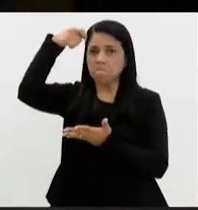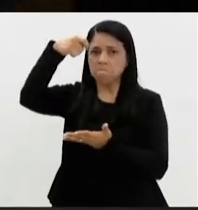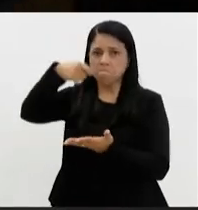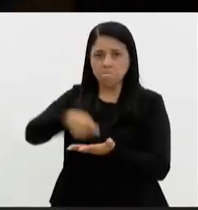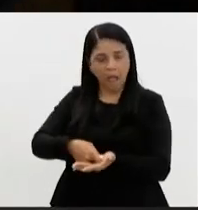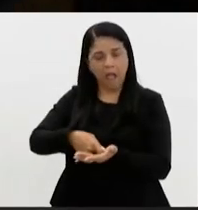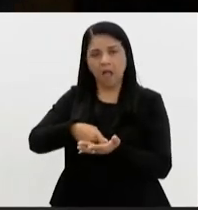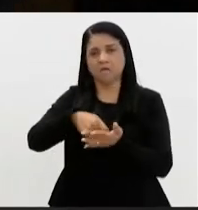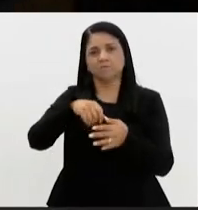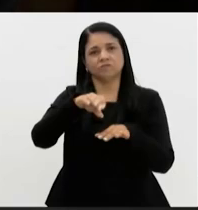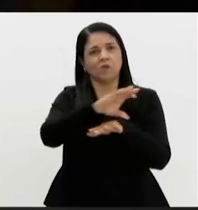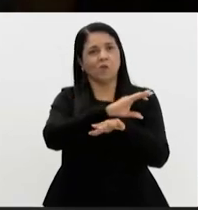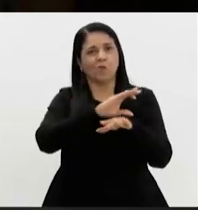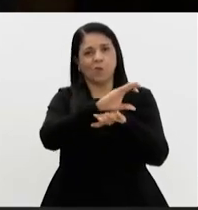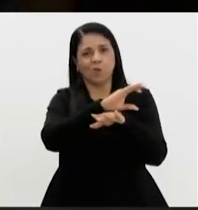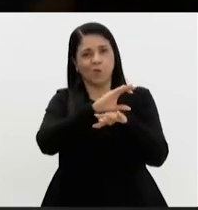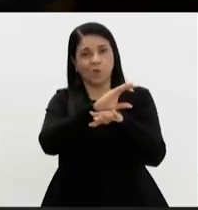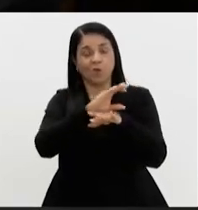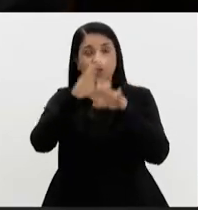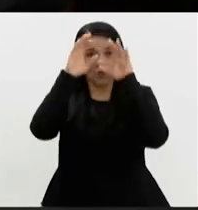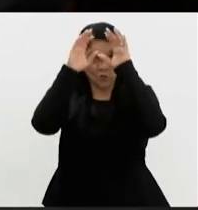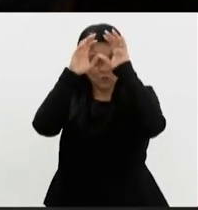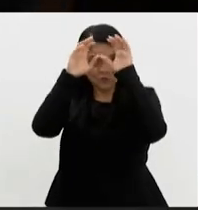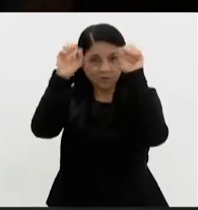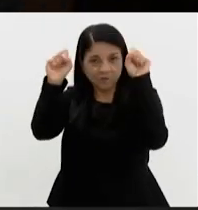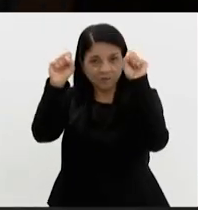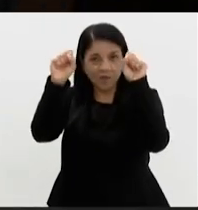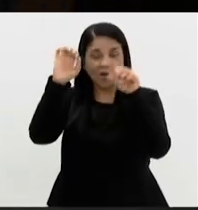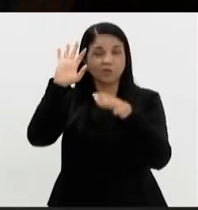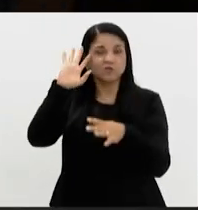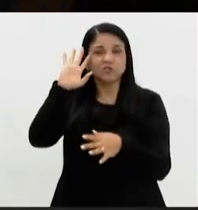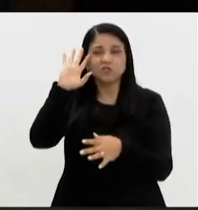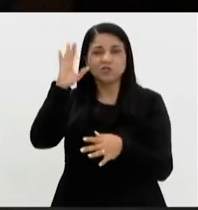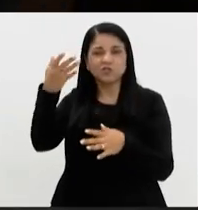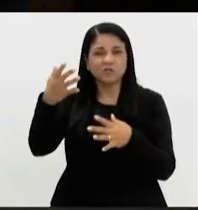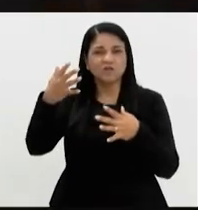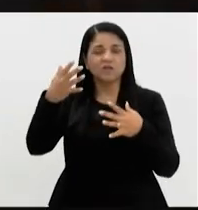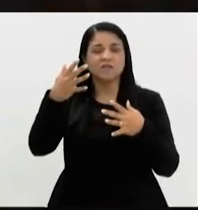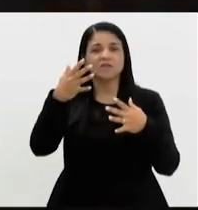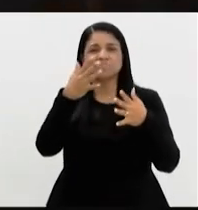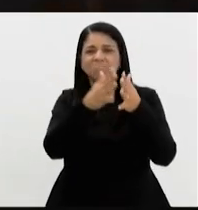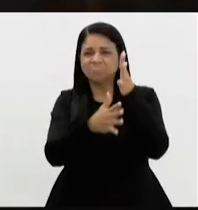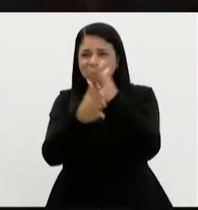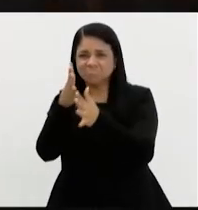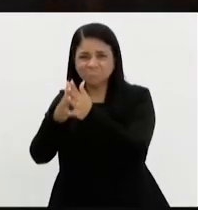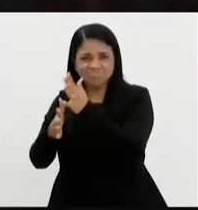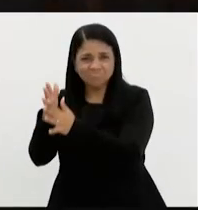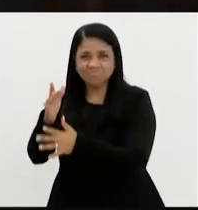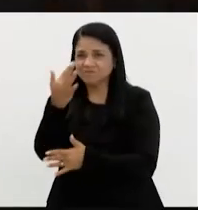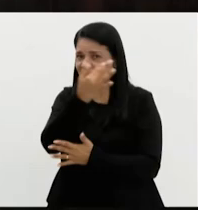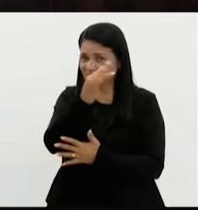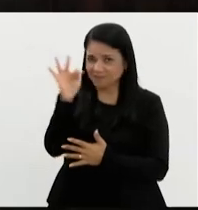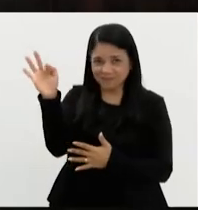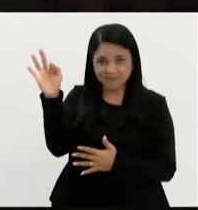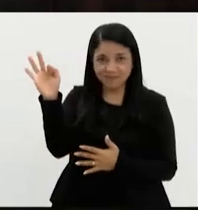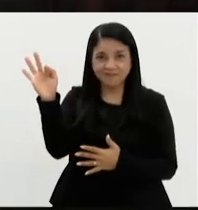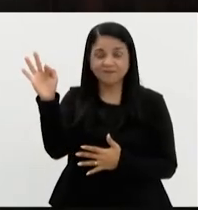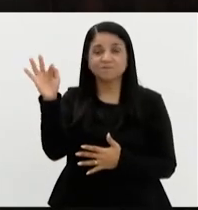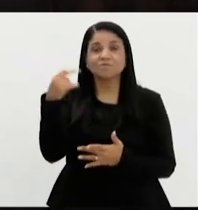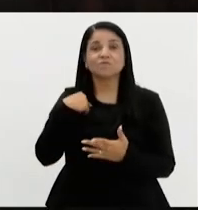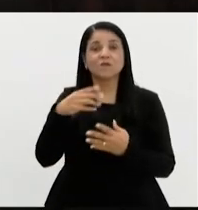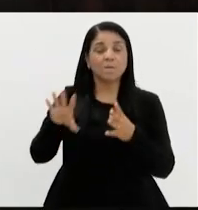constituição um tribunal encarregado de resolver os conflitos federativos não é nós